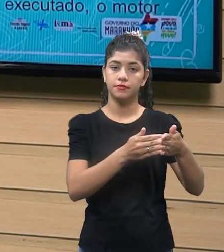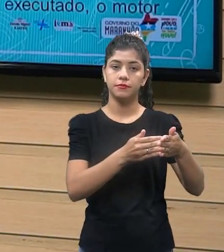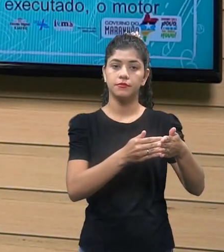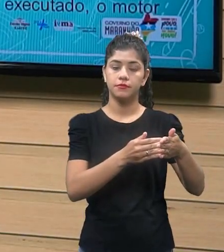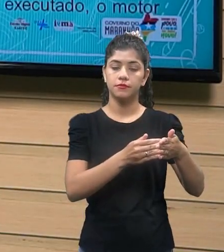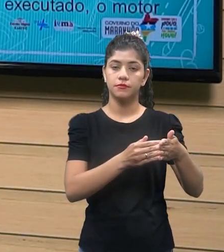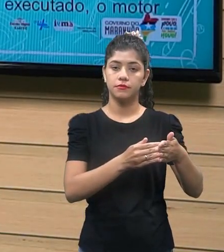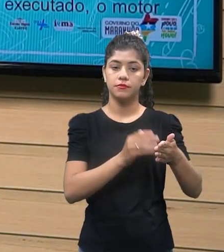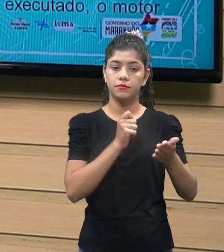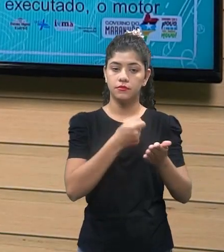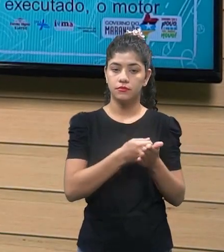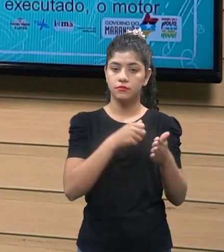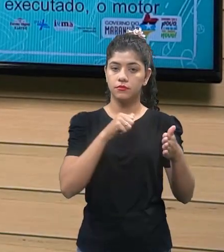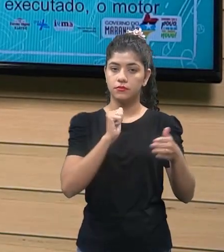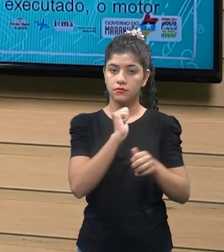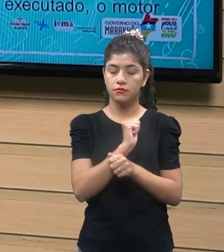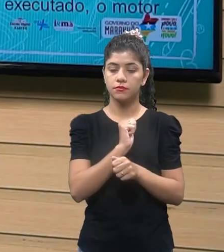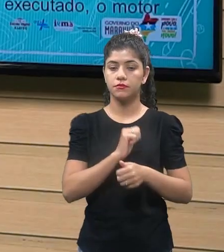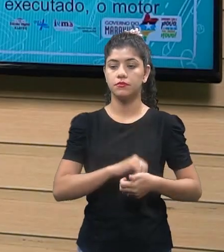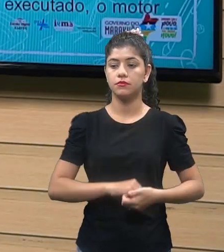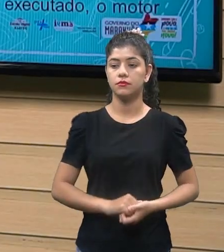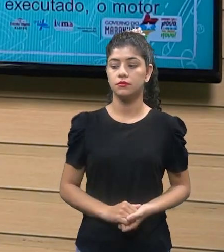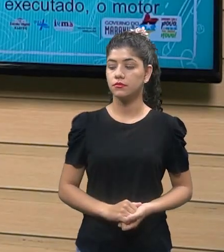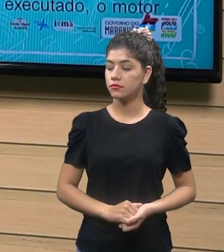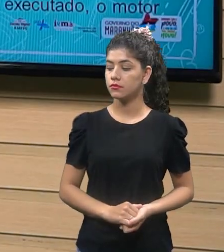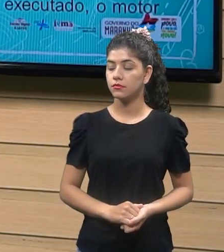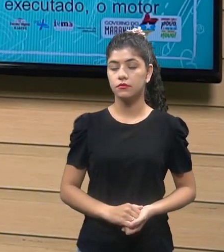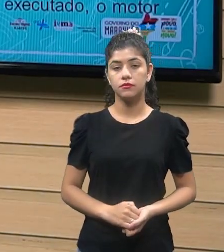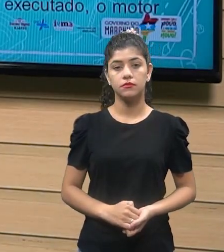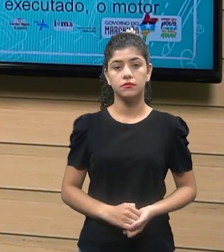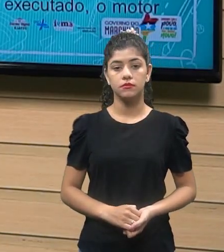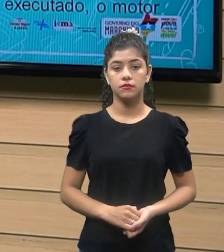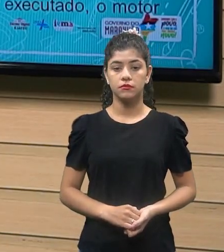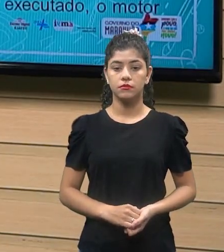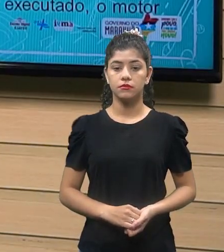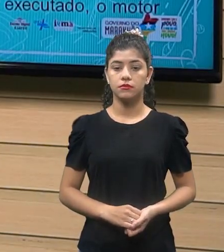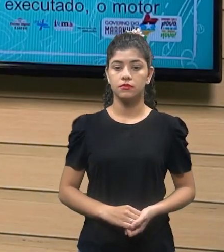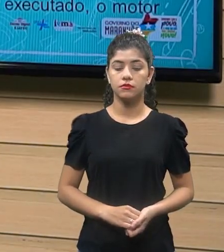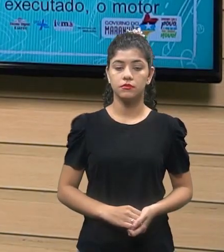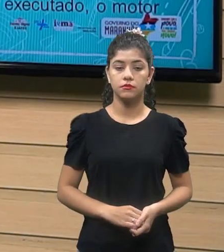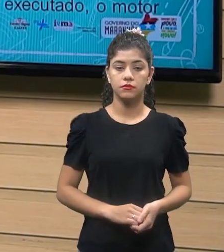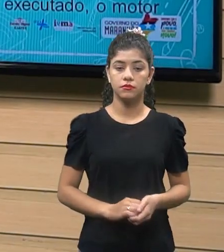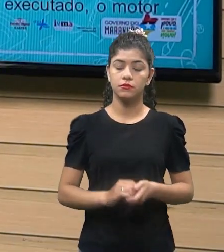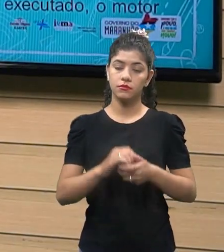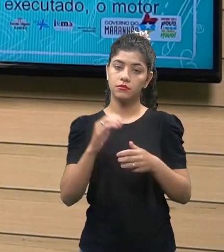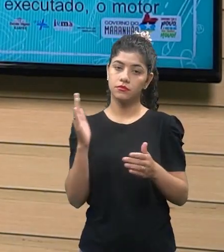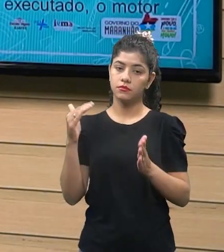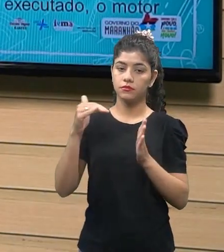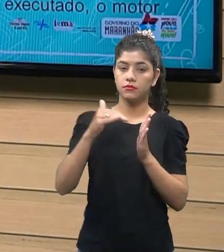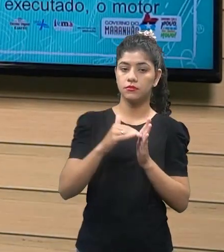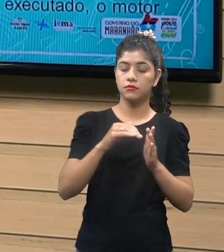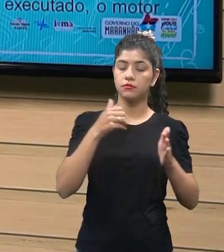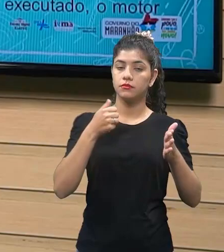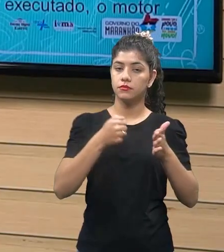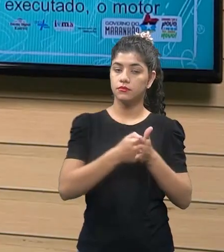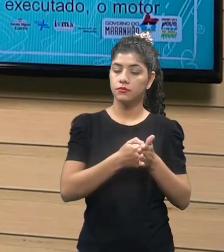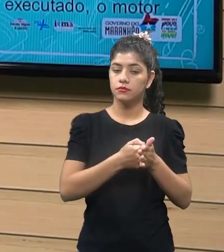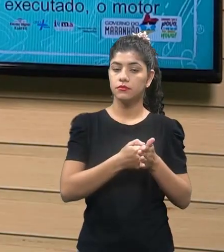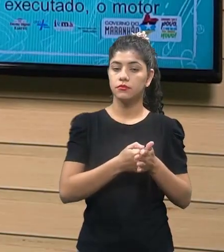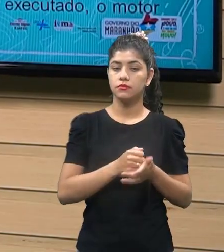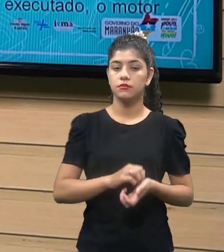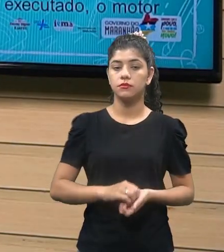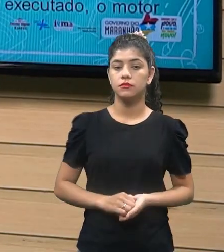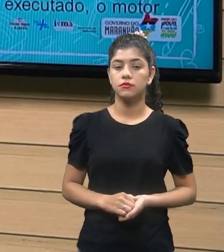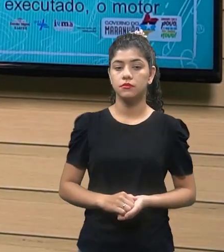ele a parar. Então ele vai parar ali de forma gradual até chegar a parar. Isso